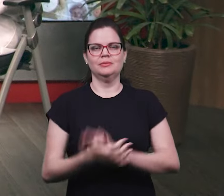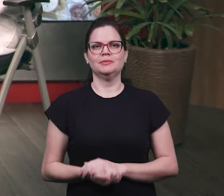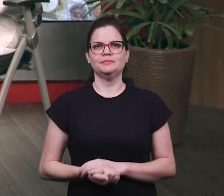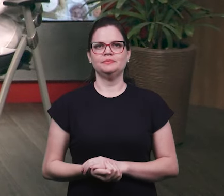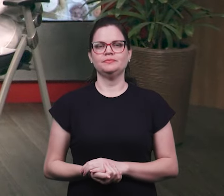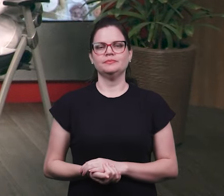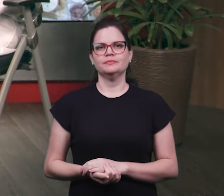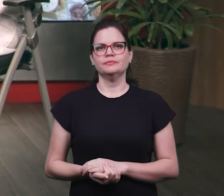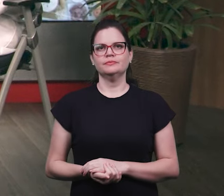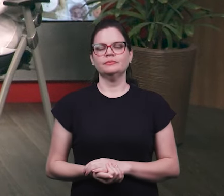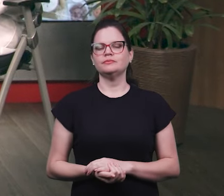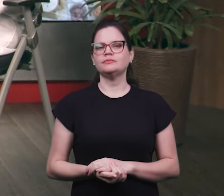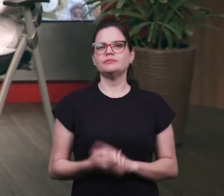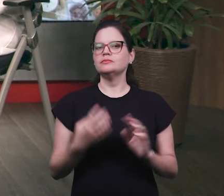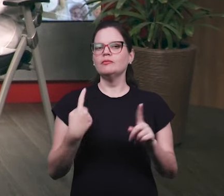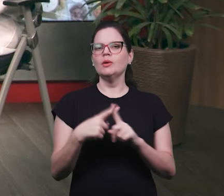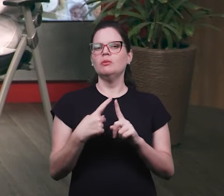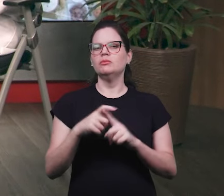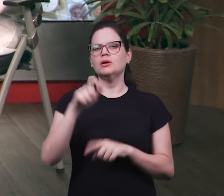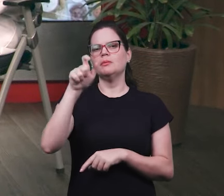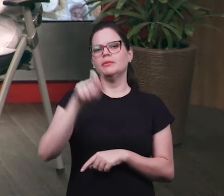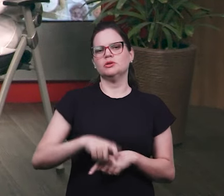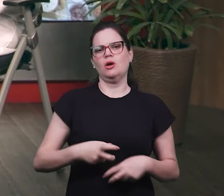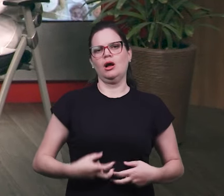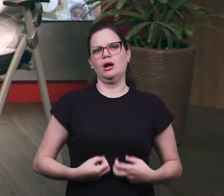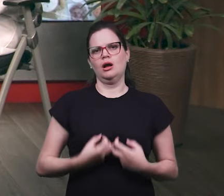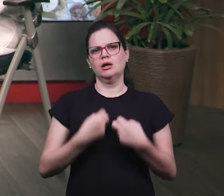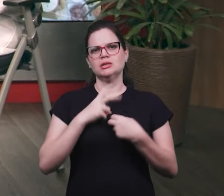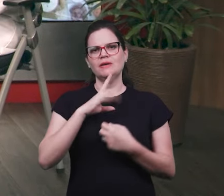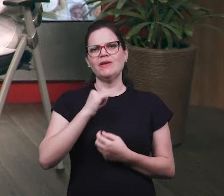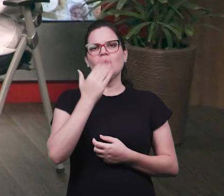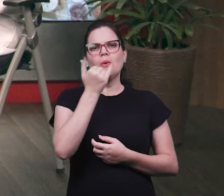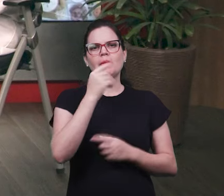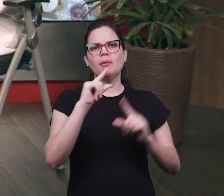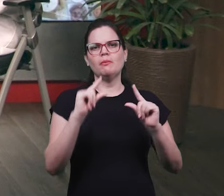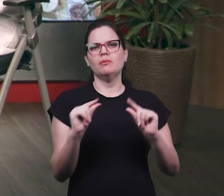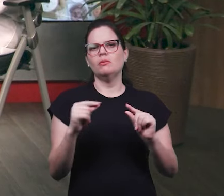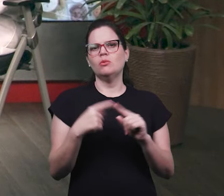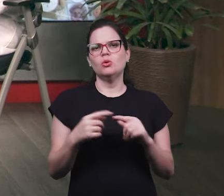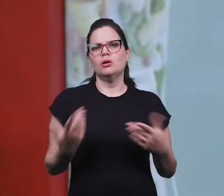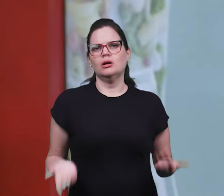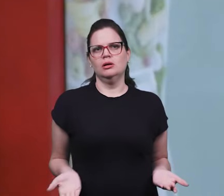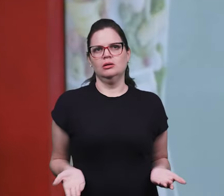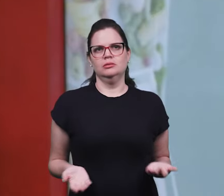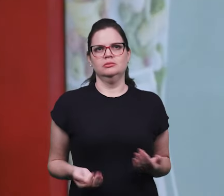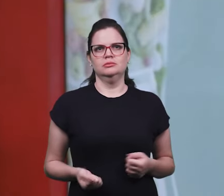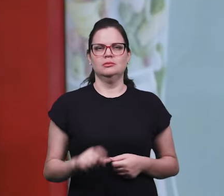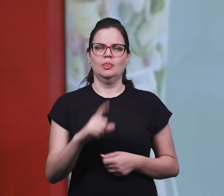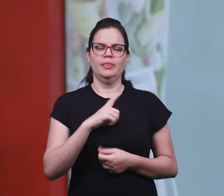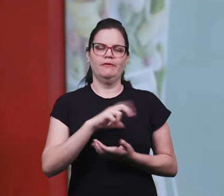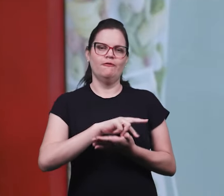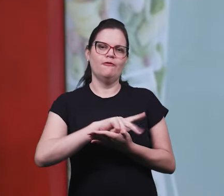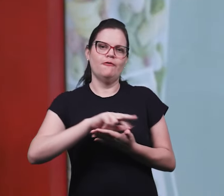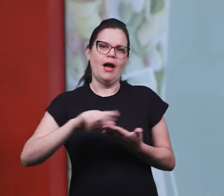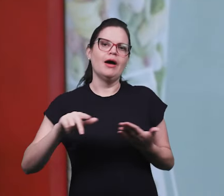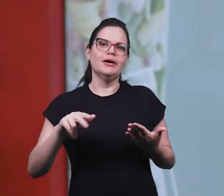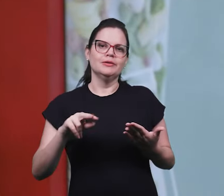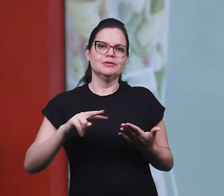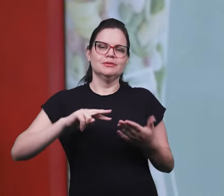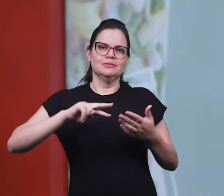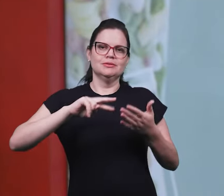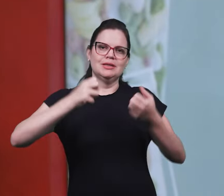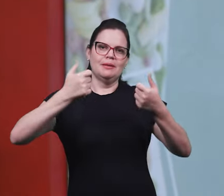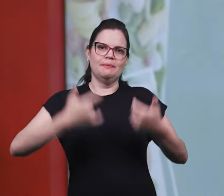o paciente oncológico ele vai se alimentar menos tem muitos fatores né muitos